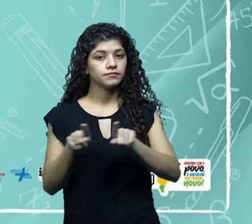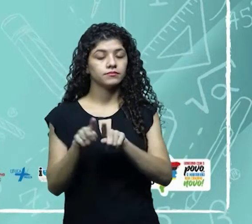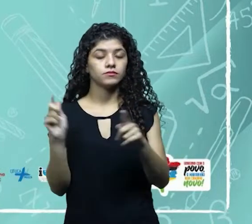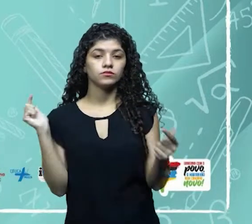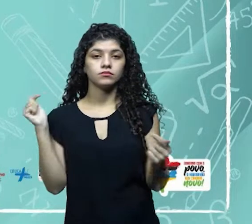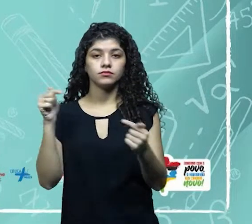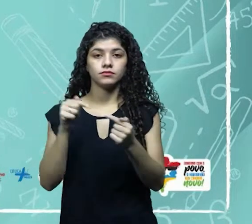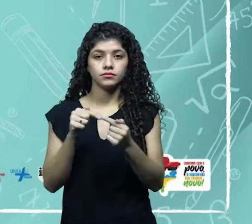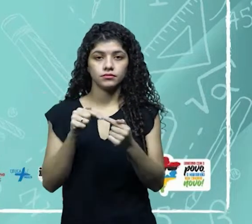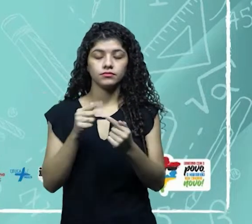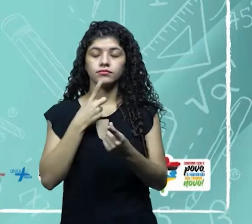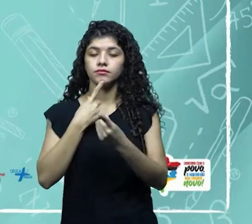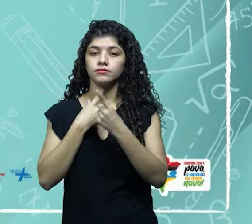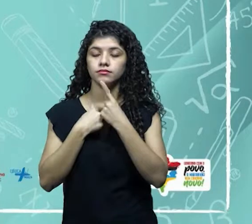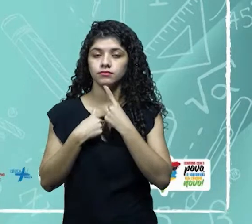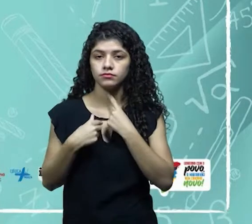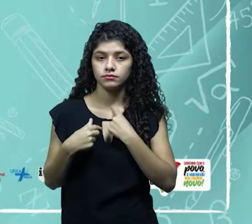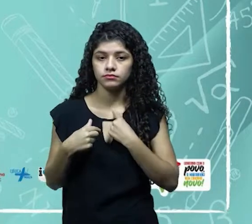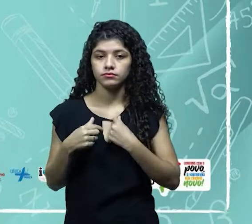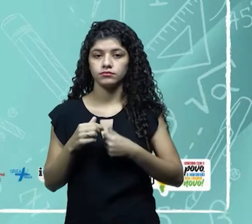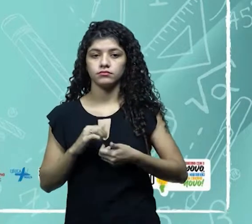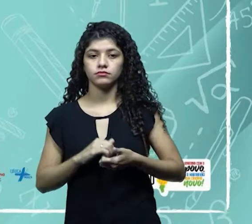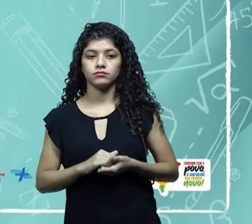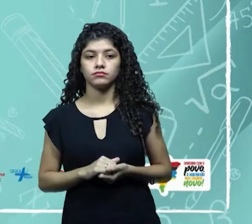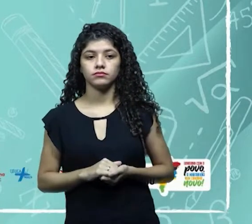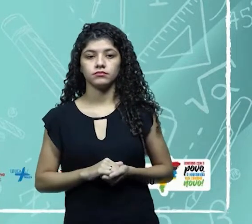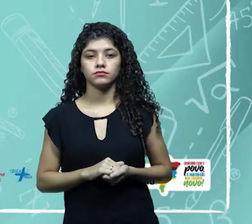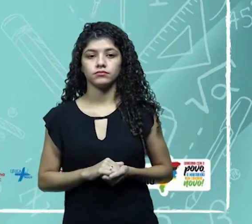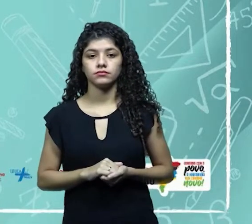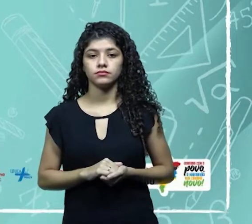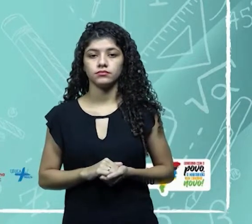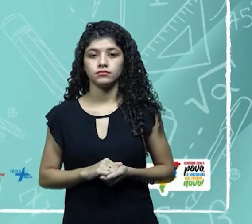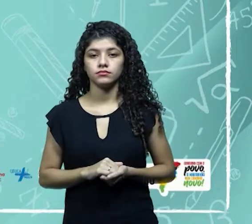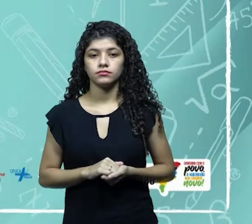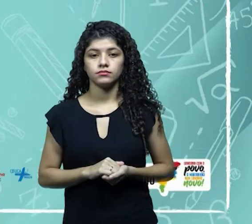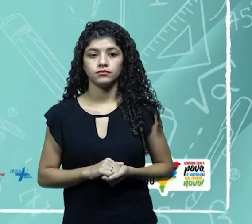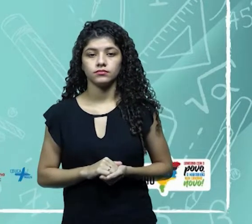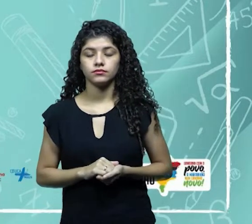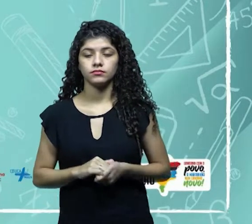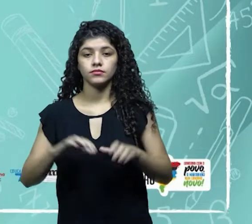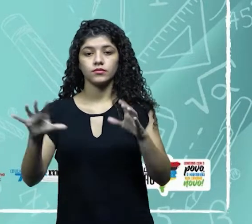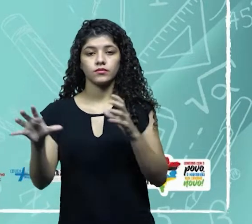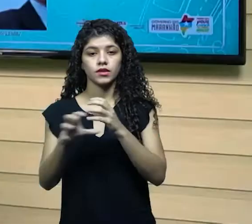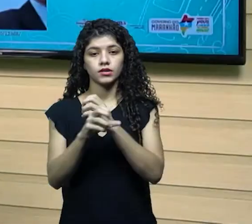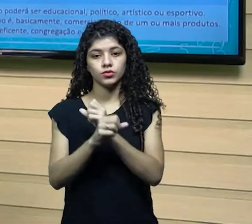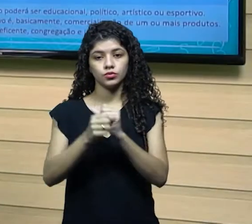perfil dos participantes e o objetivo que pretende alcançar